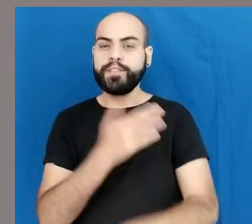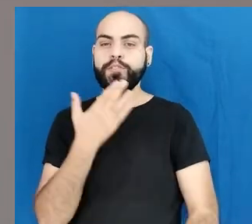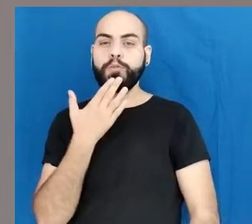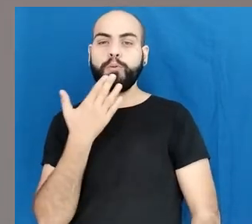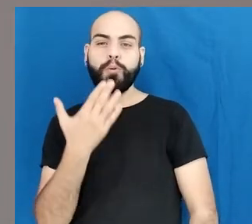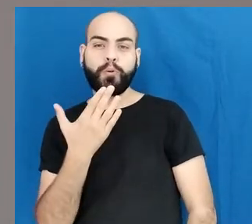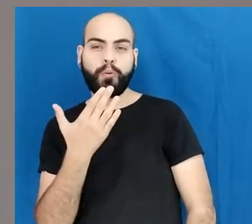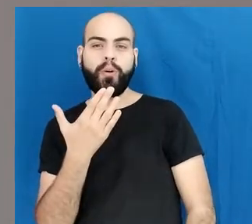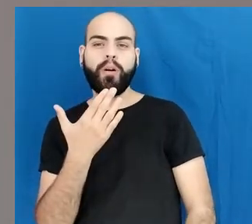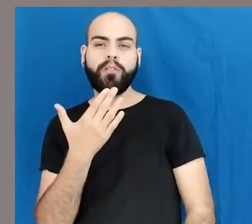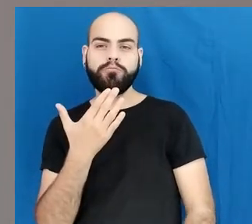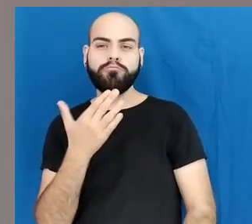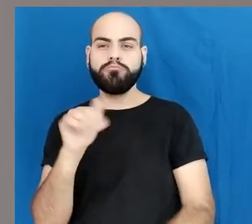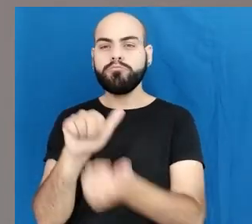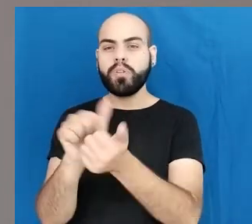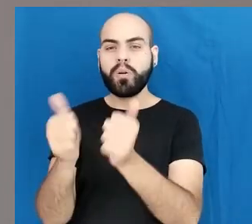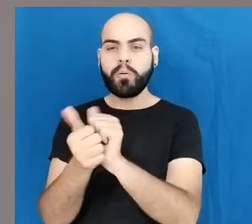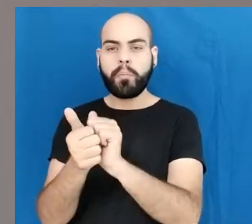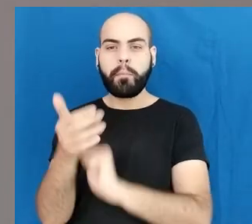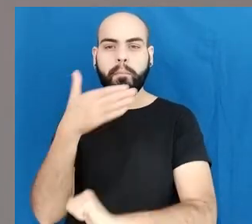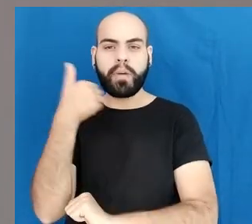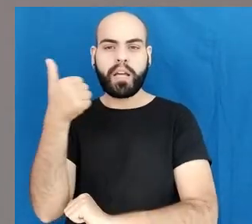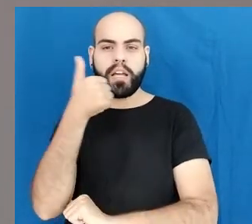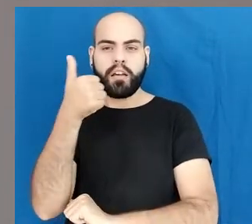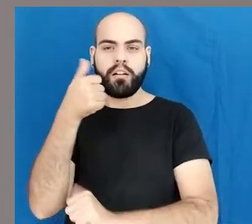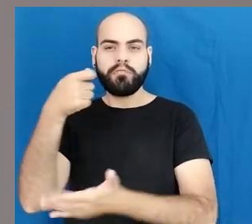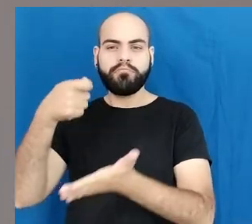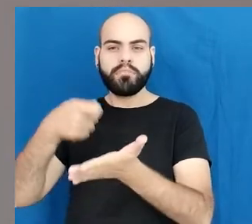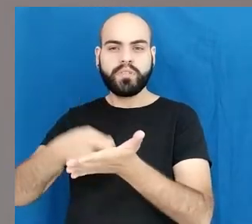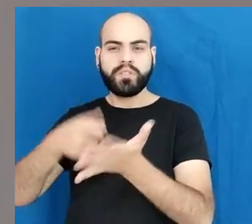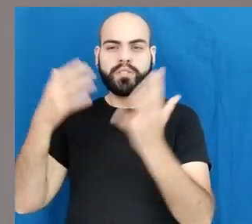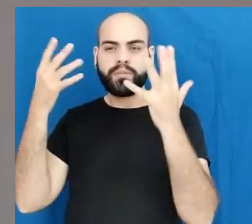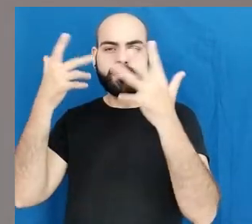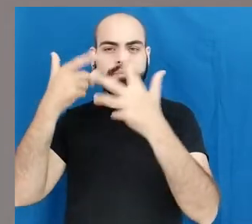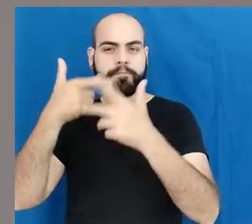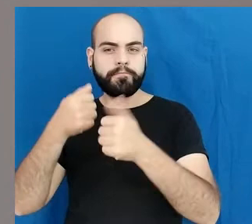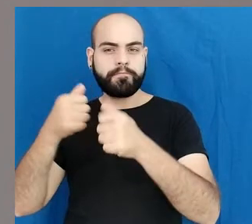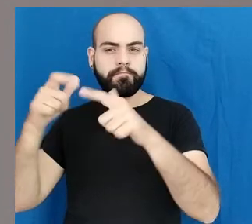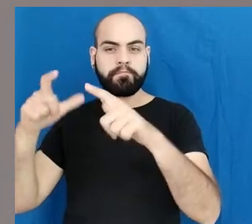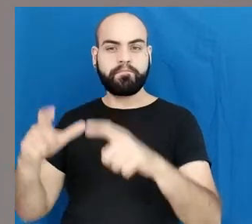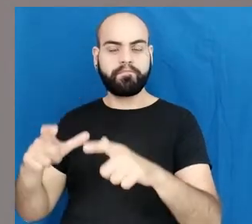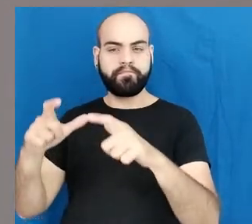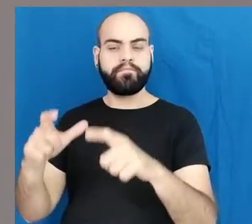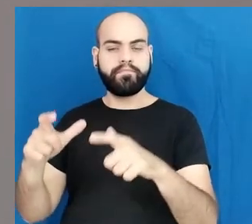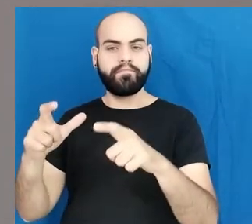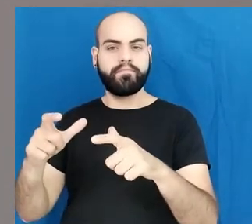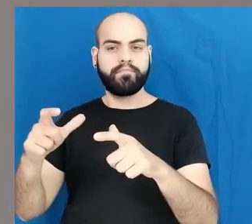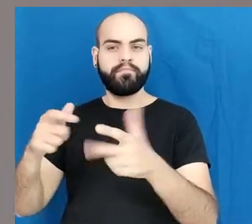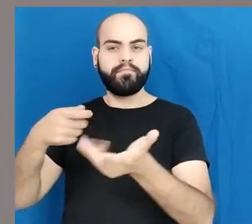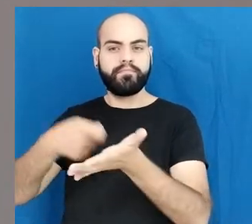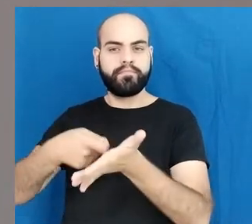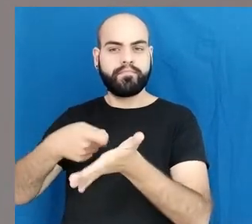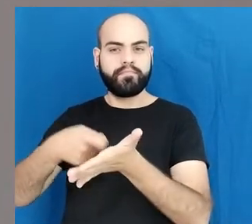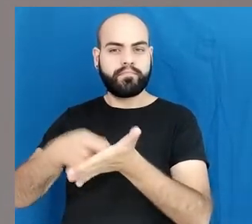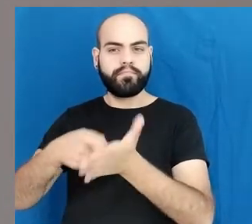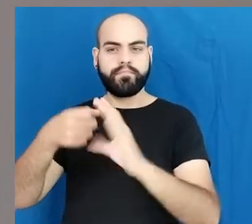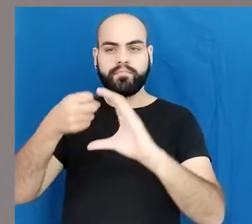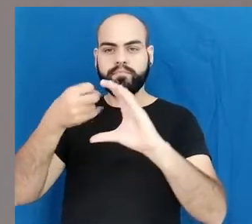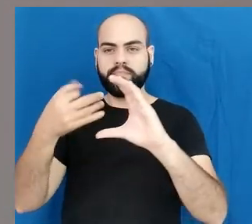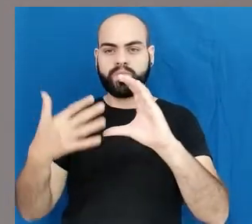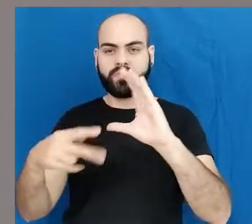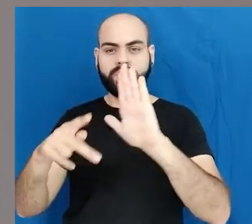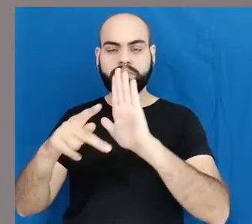qual a estratégia projetual que seria mais adequada a garantir a beleza do espaço, a garantir as